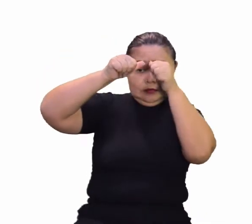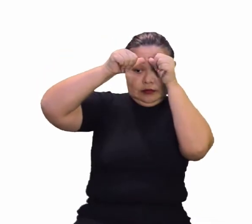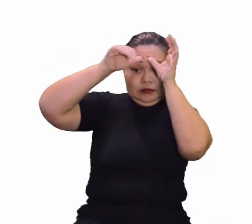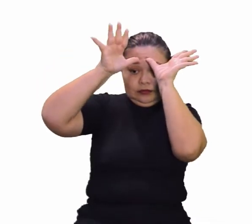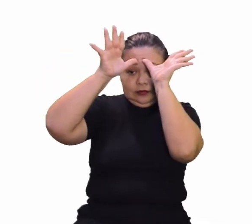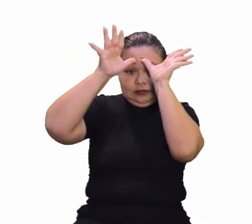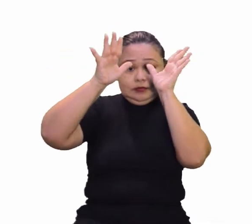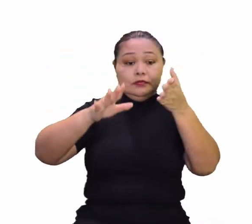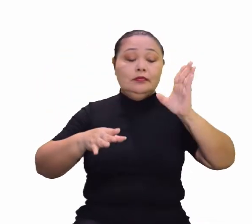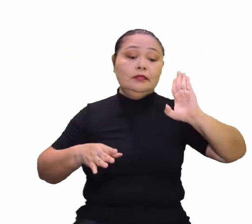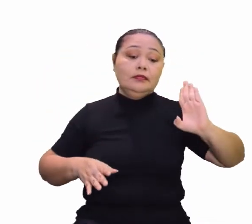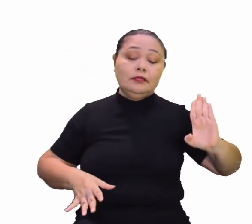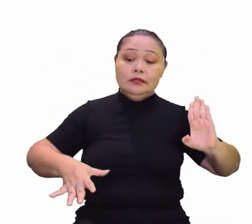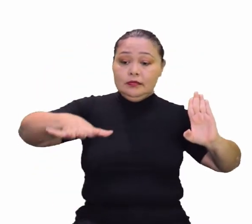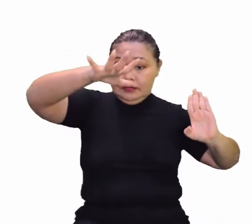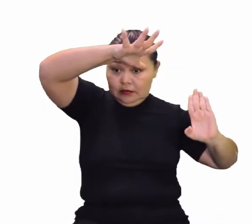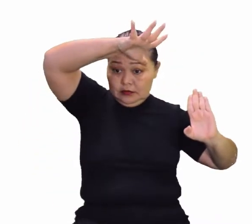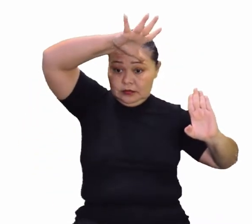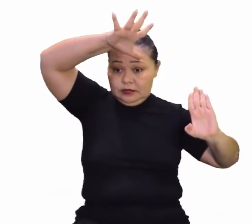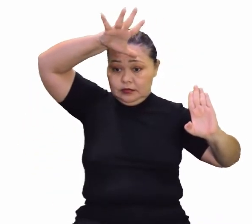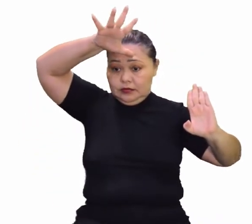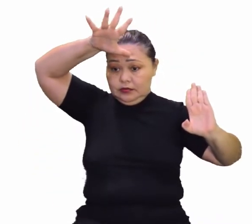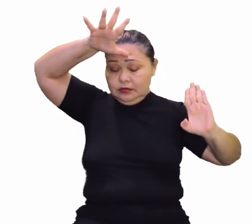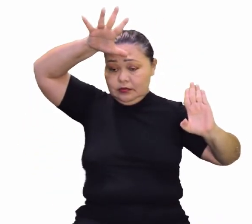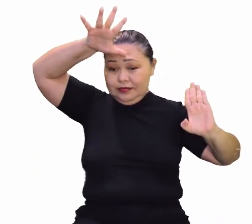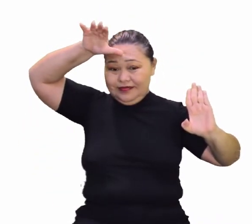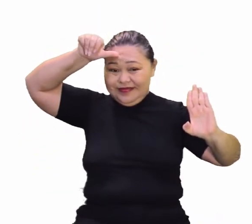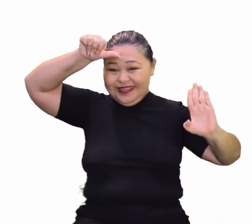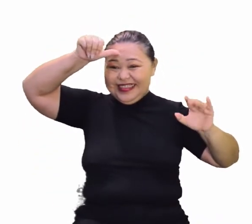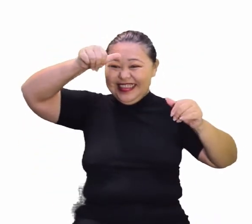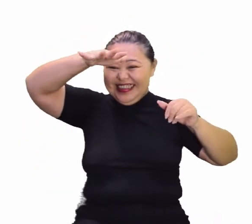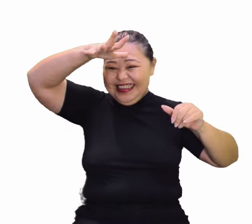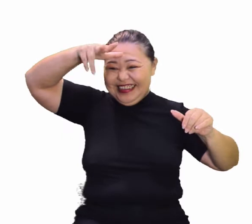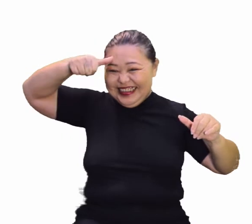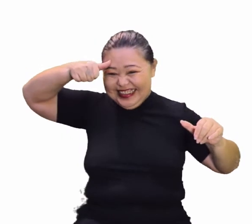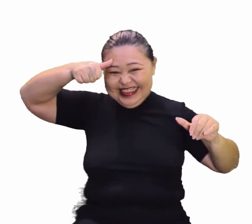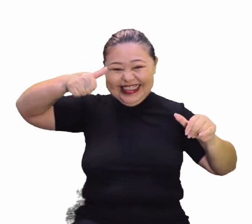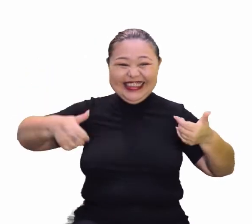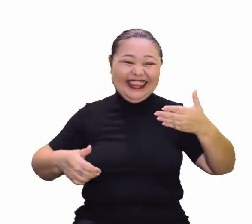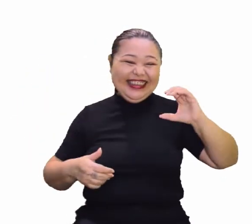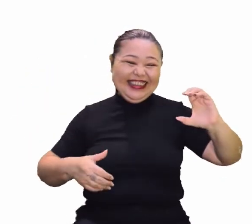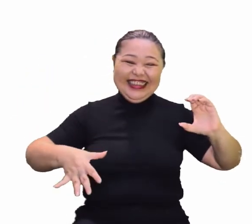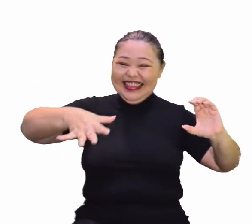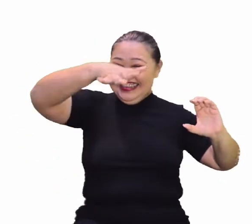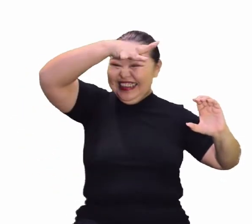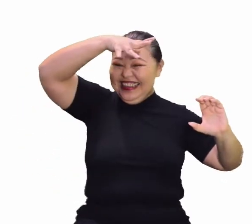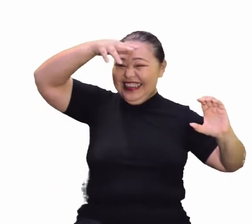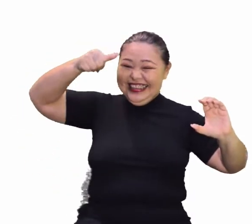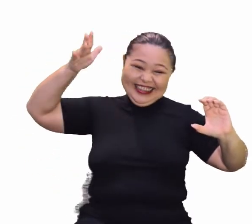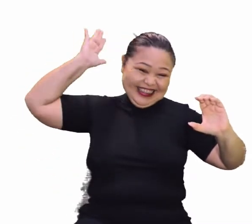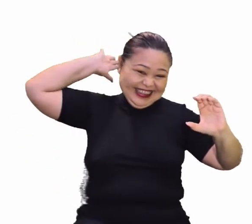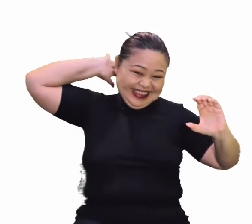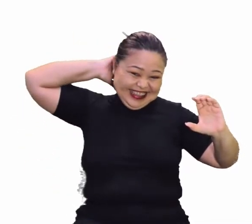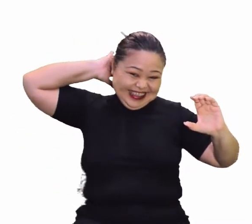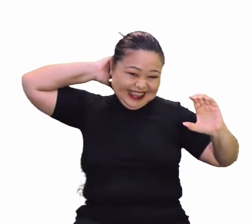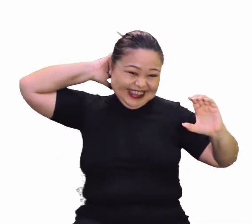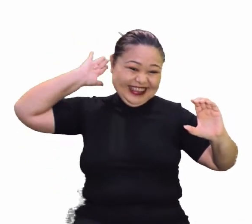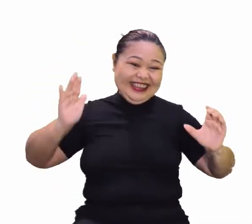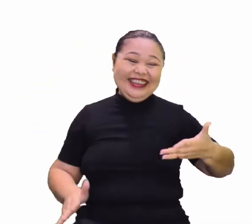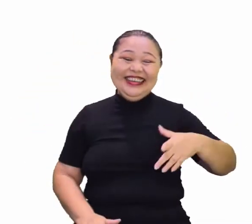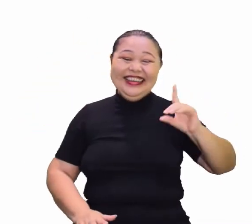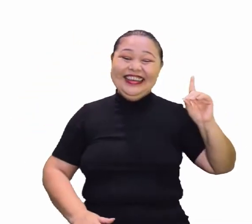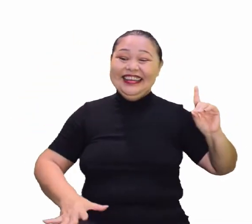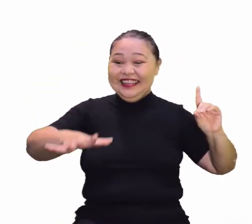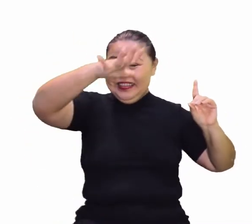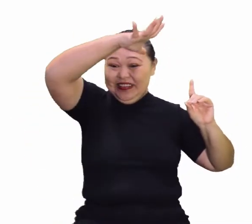Grosso e Acre. B. Amazonas e Mato Grosso. C. Mato Grosso e